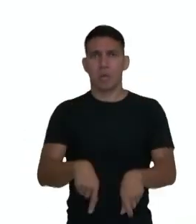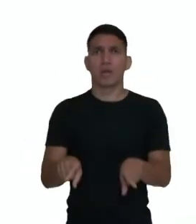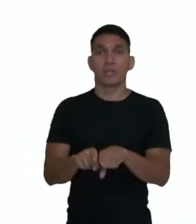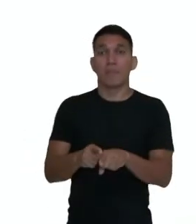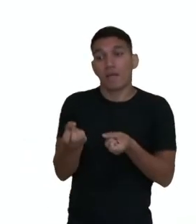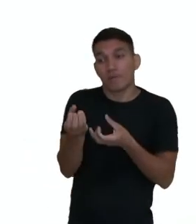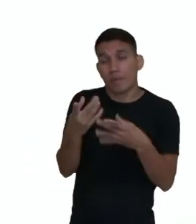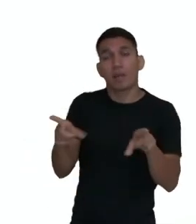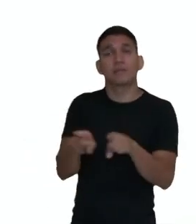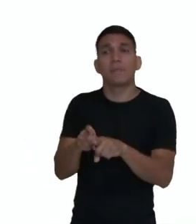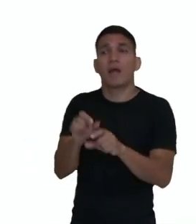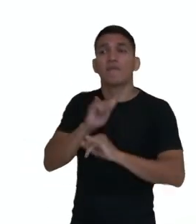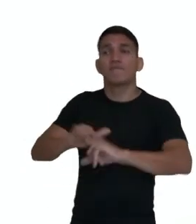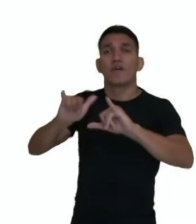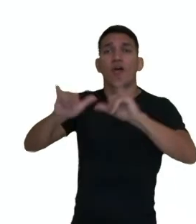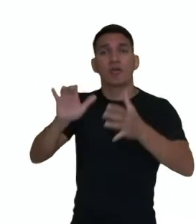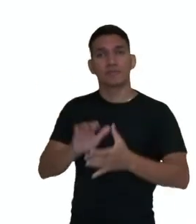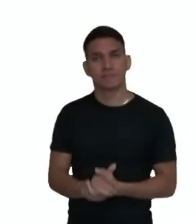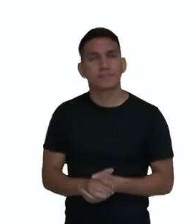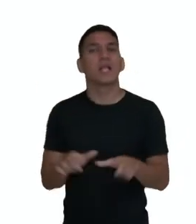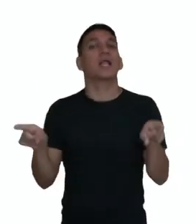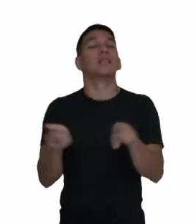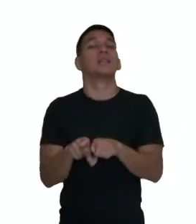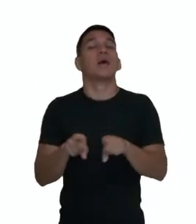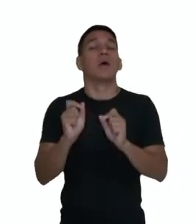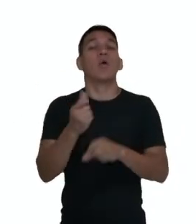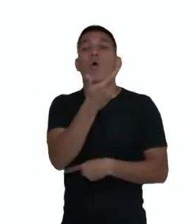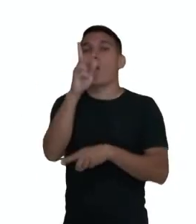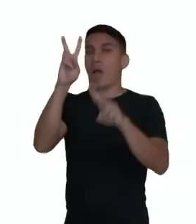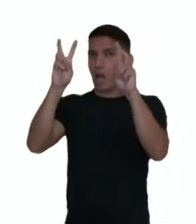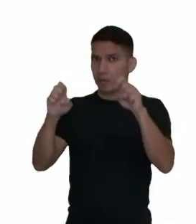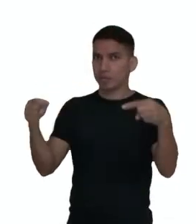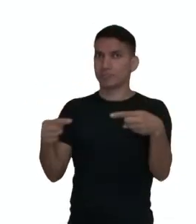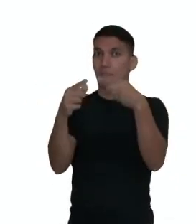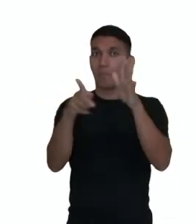notícia e a reportagem. Também se trata de um texto